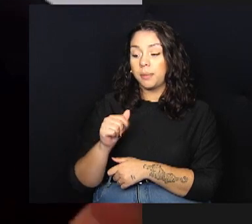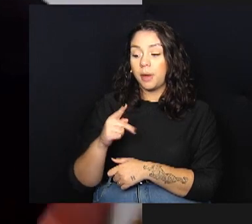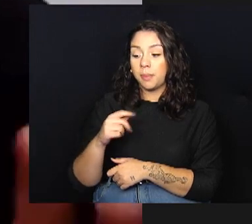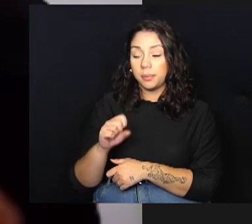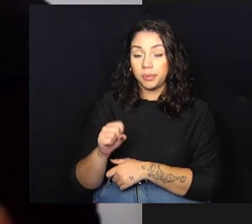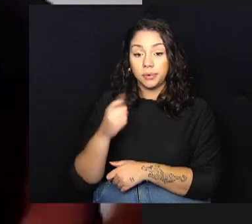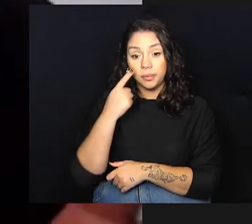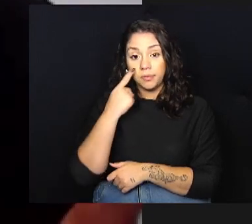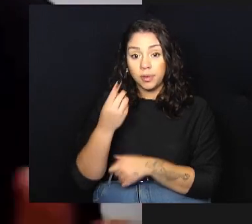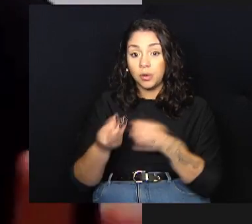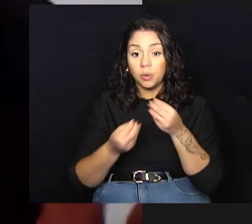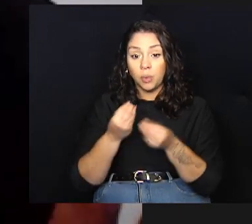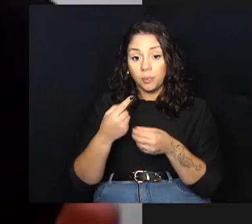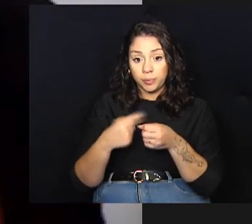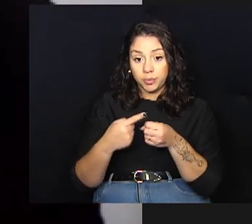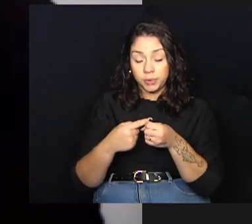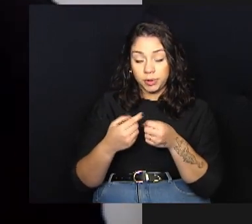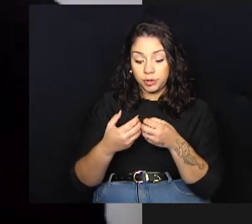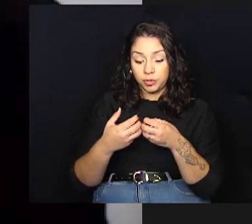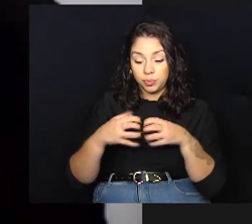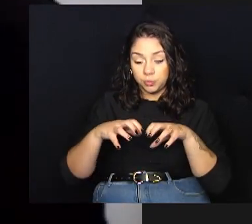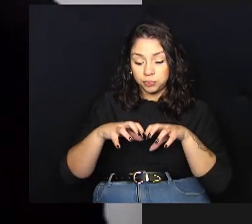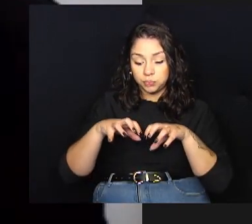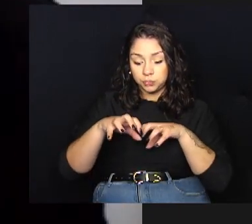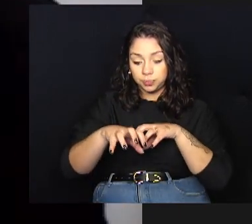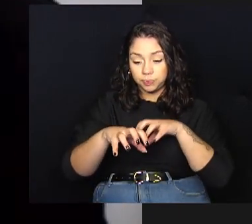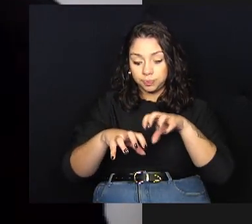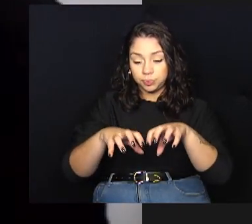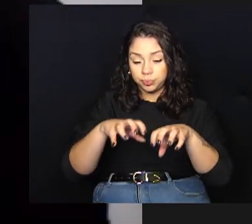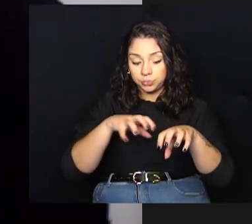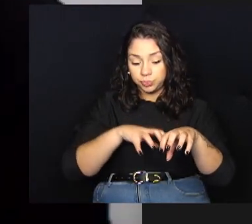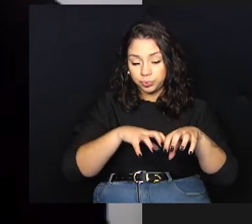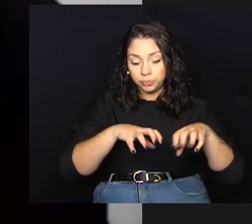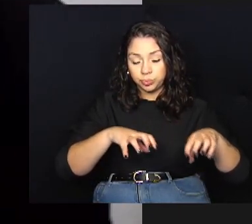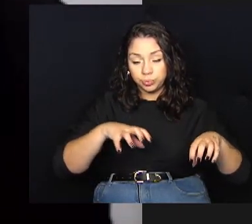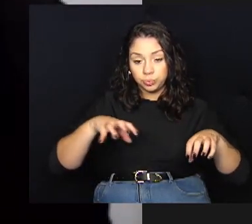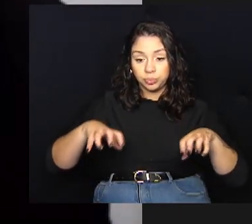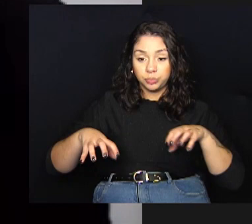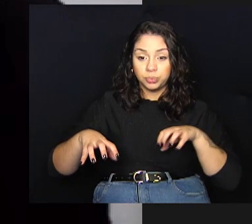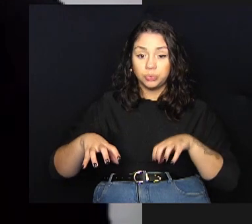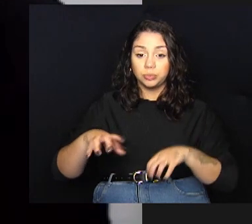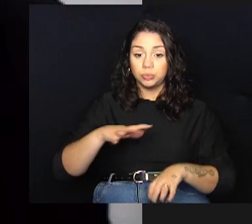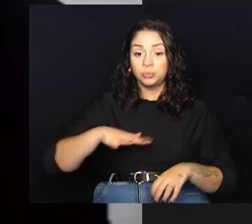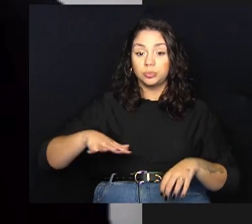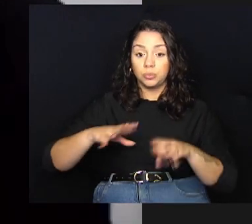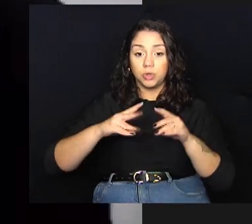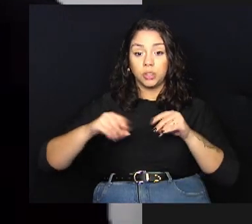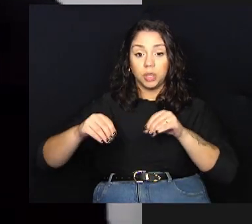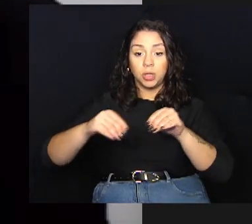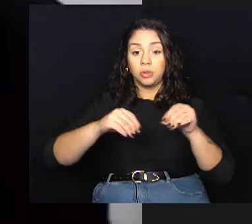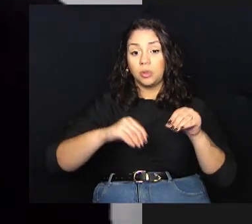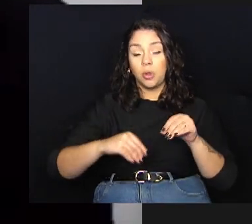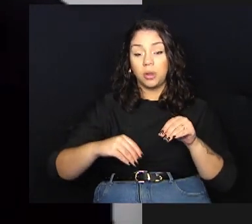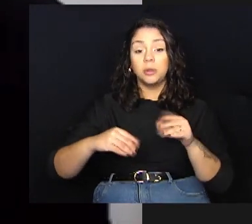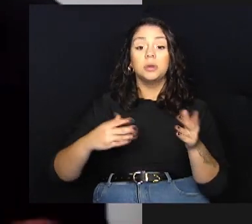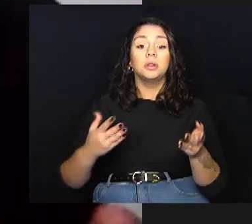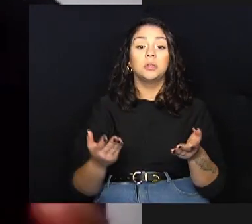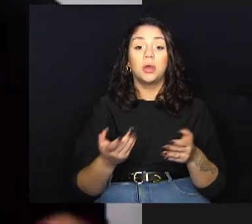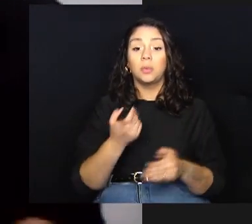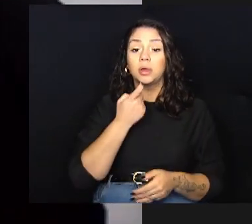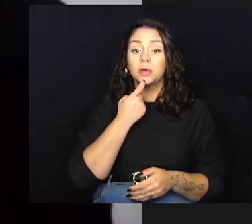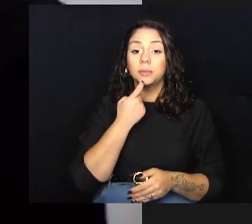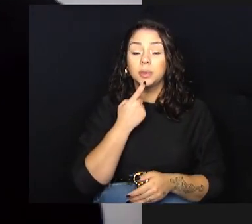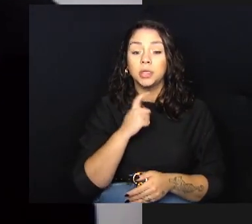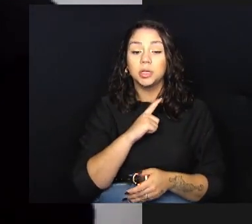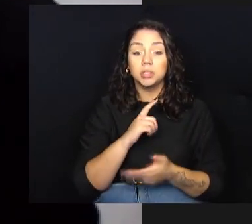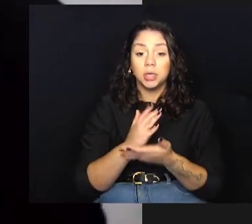ela está desconcentrada dentro do âmbito aí do território da cidade então Campinas ela tem